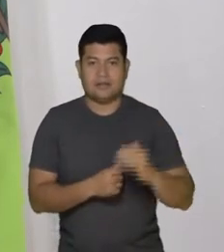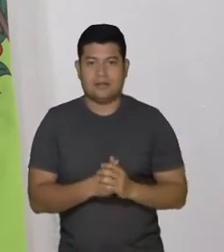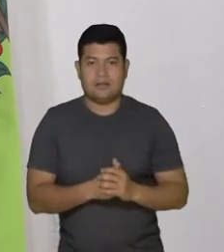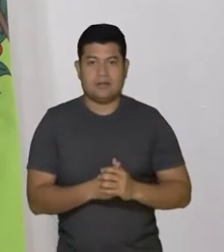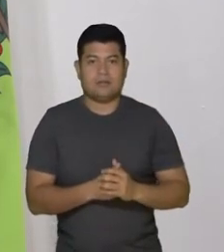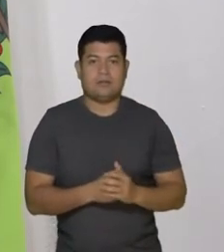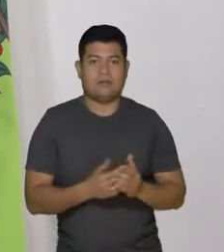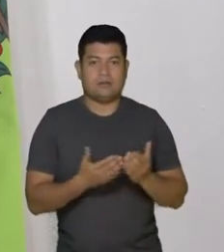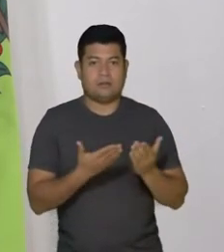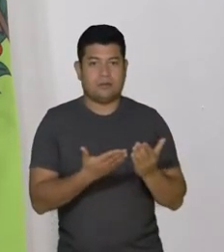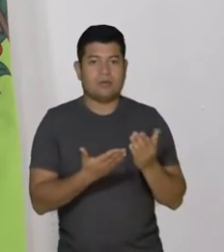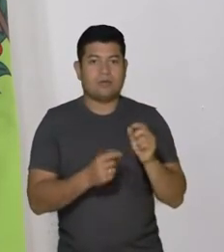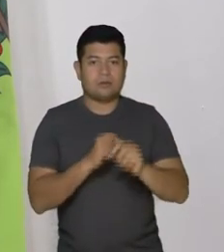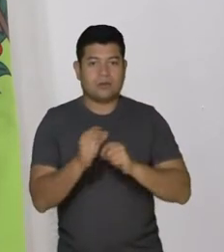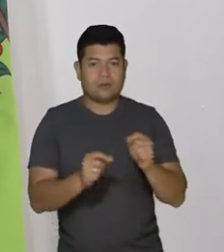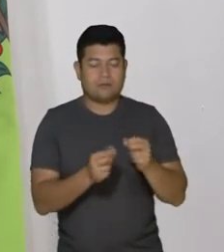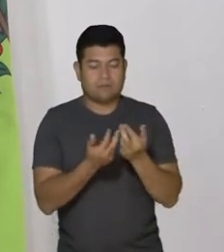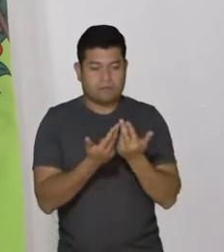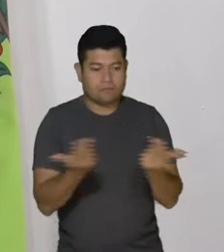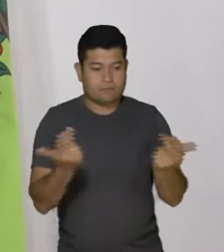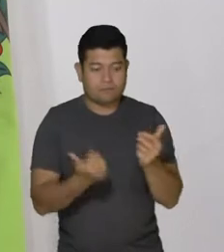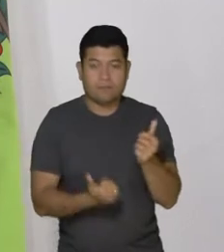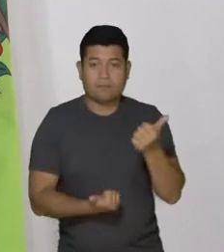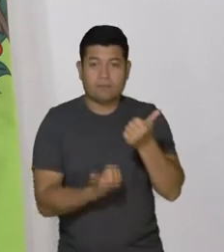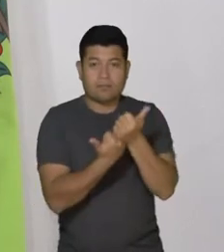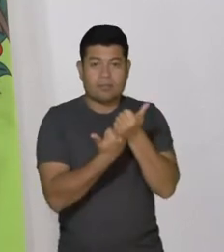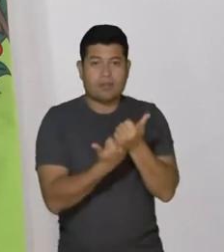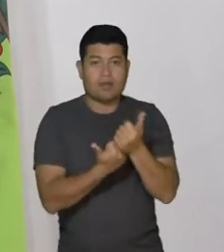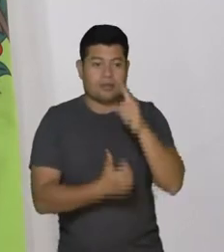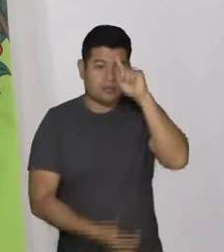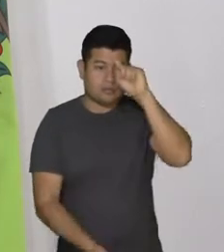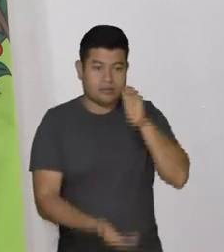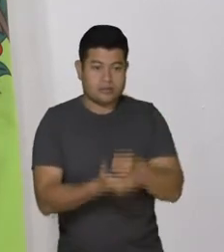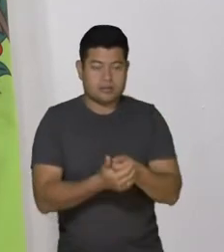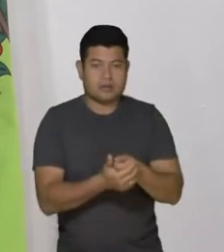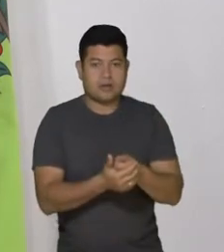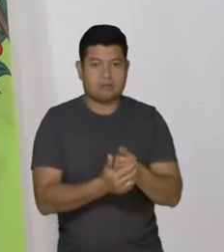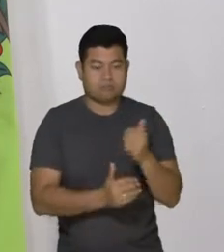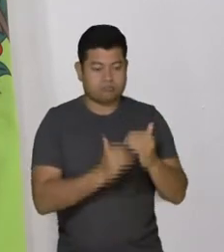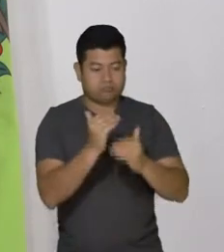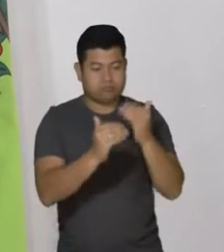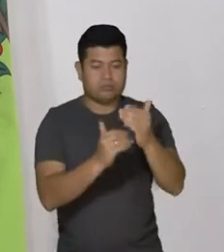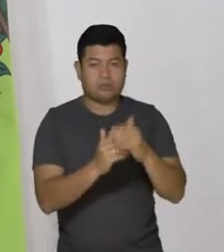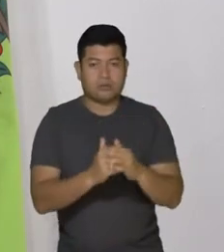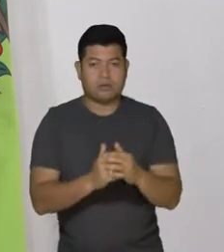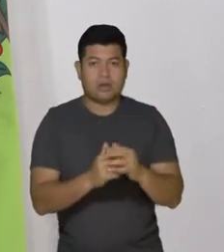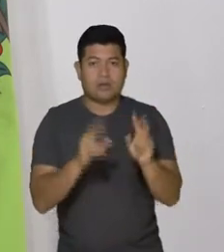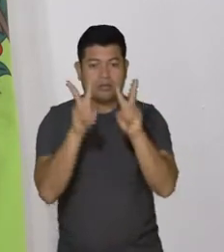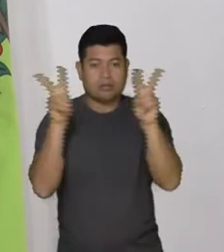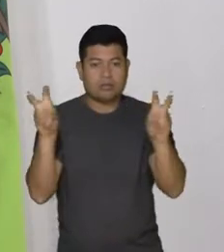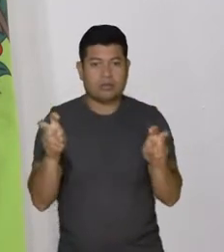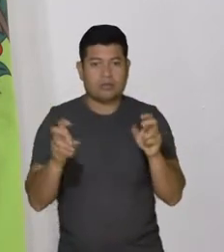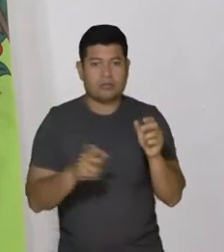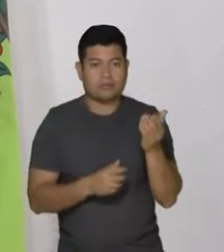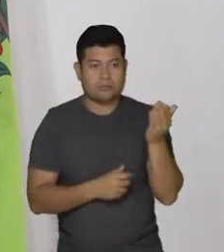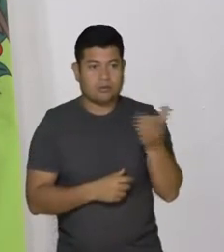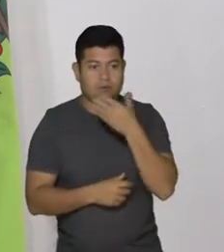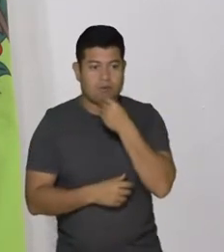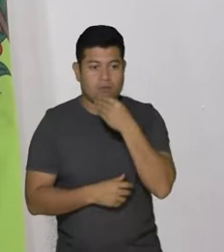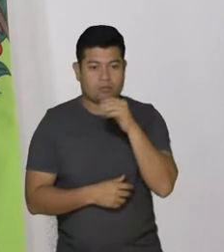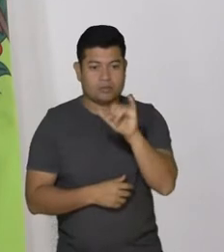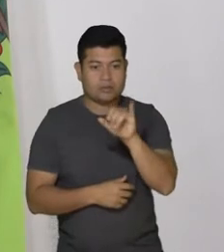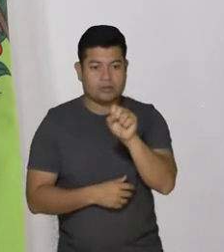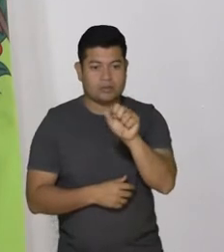de apoio à decisão construtivista Esse é um tema em que o coronel Isaías